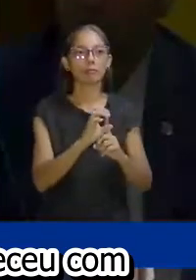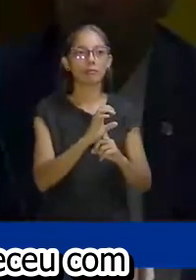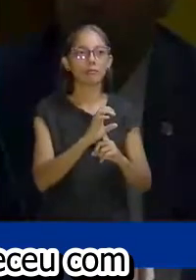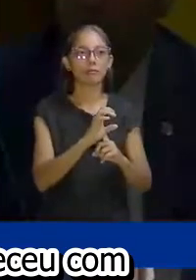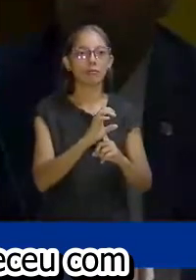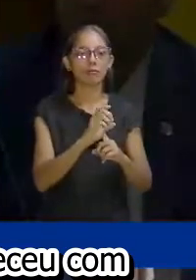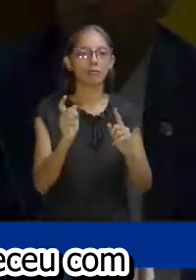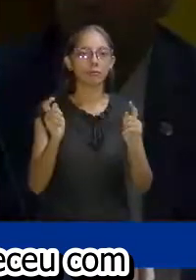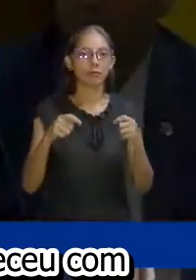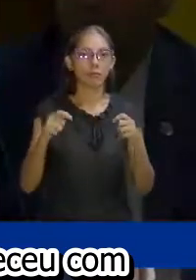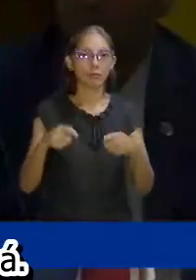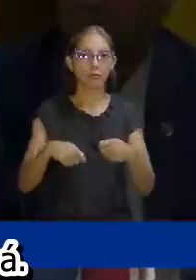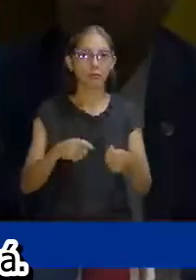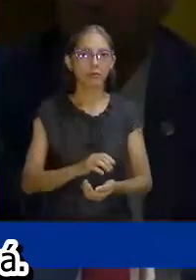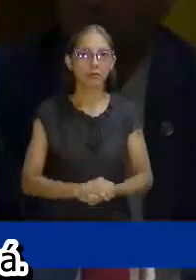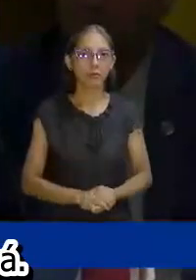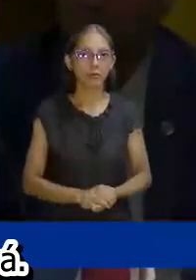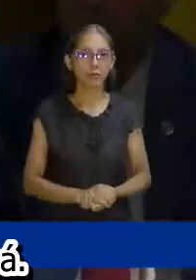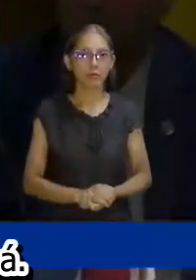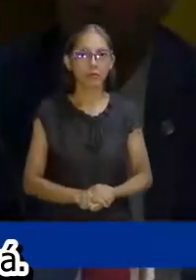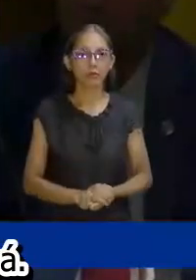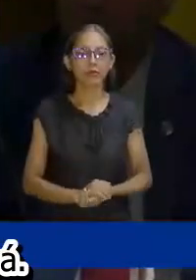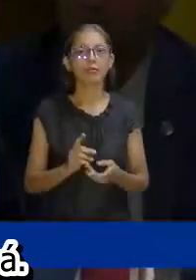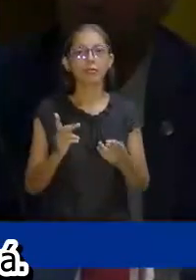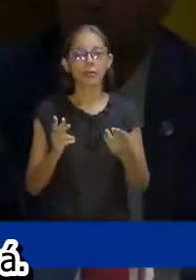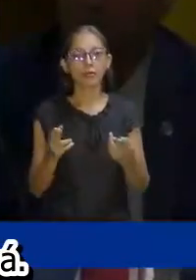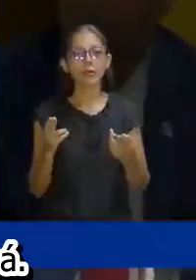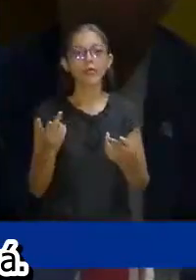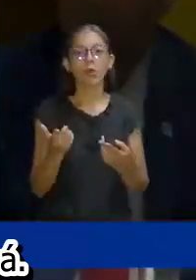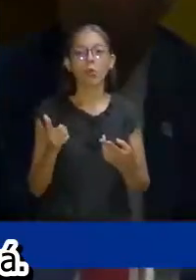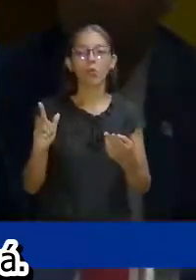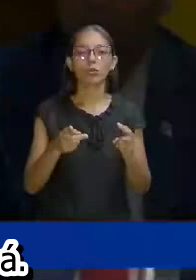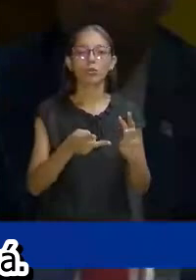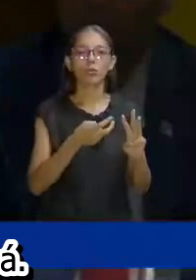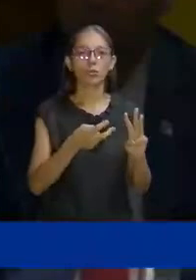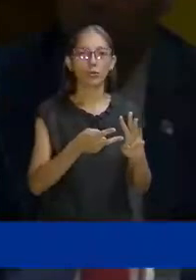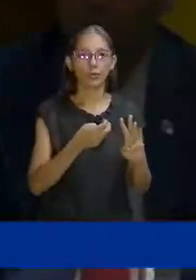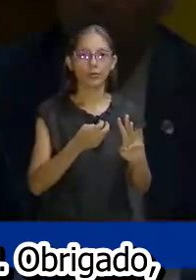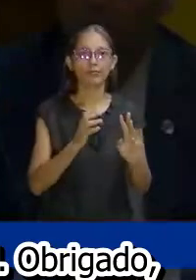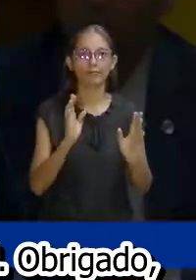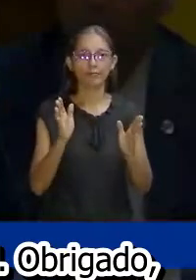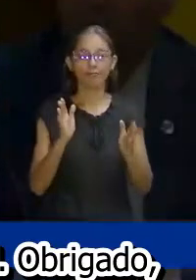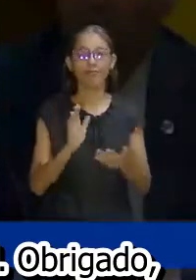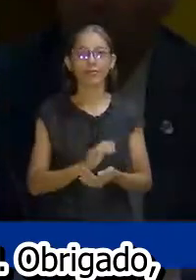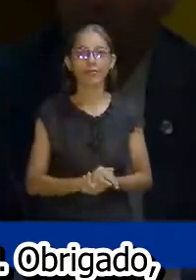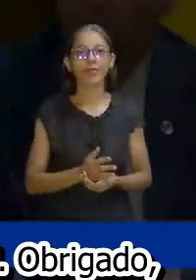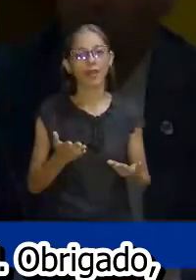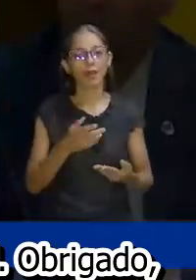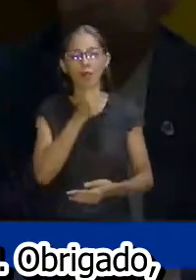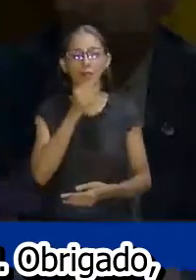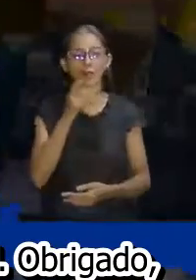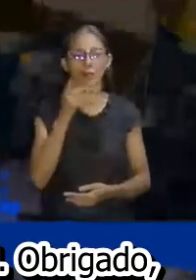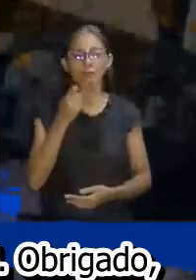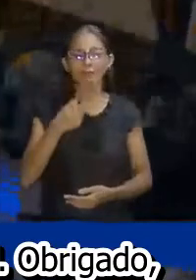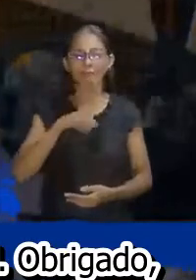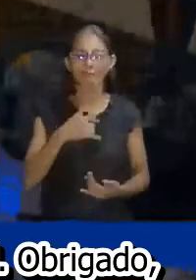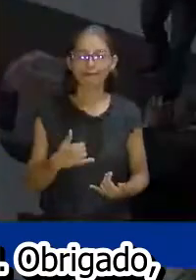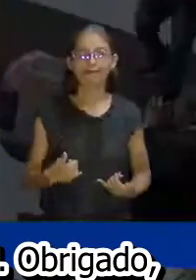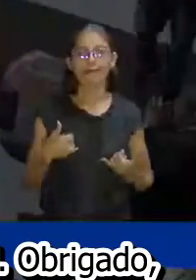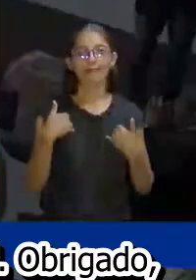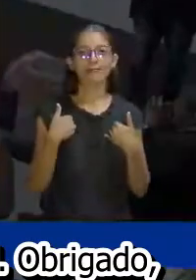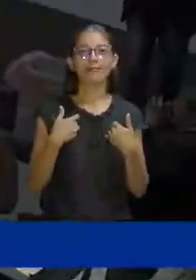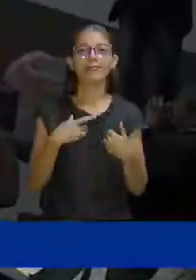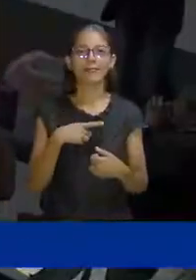por exemplo, como aconteceu com nossos co-irmãos Yanomami, aconteçam no Amapá. Isso tem sido motivo de muito orgulho da Justiça